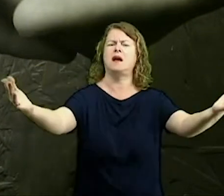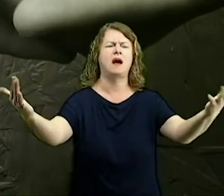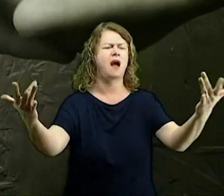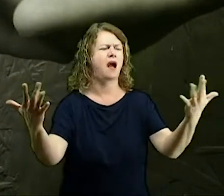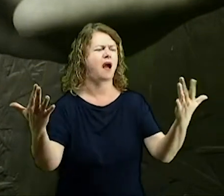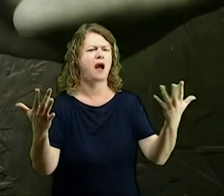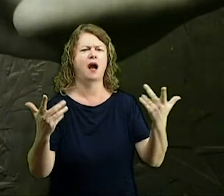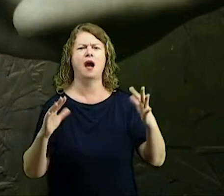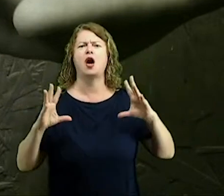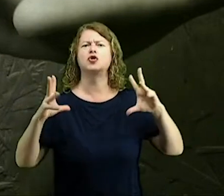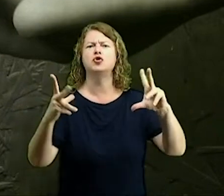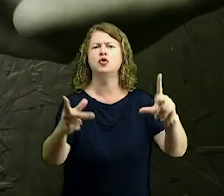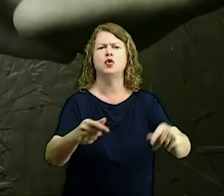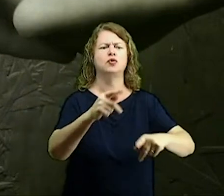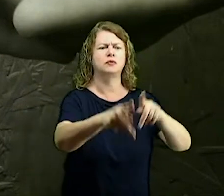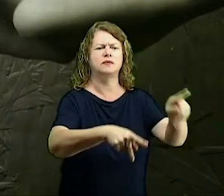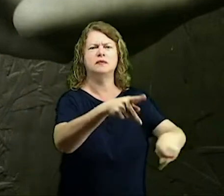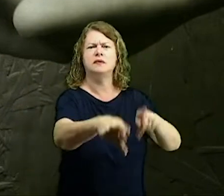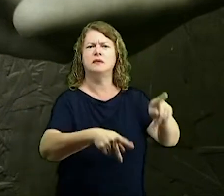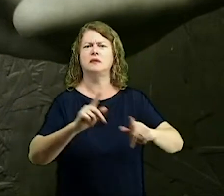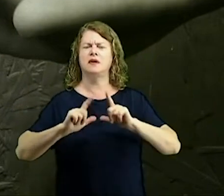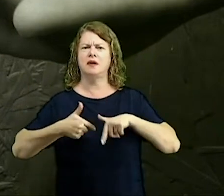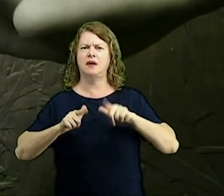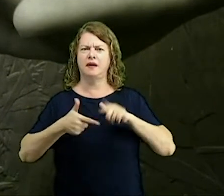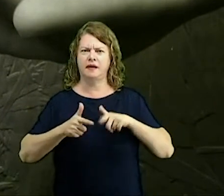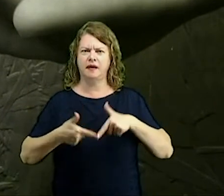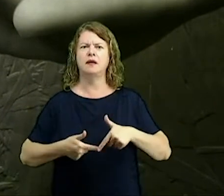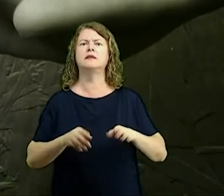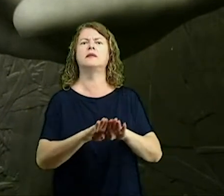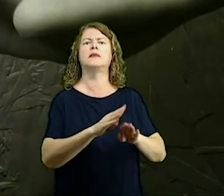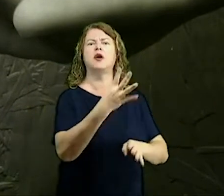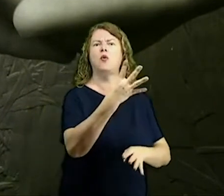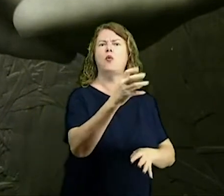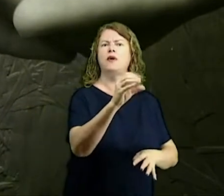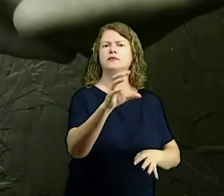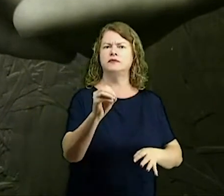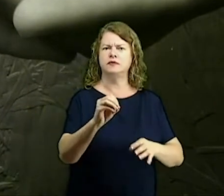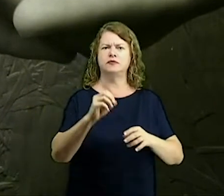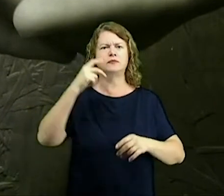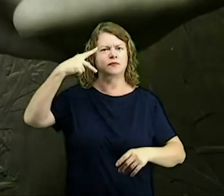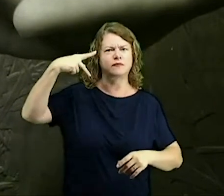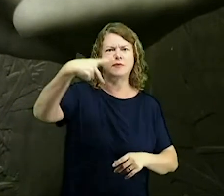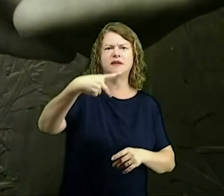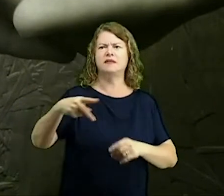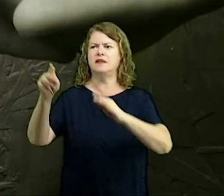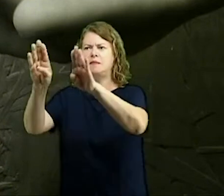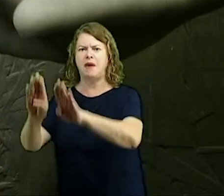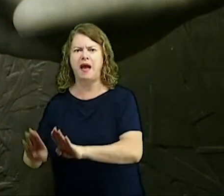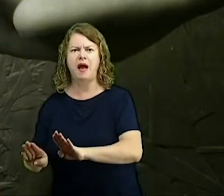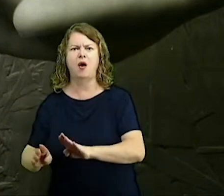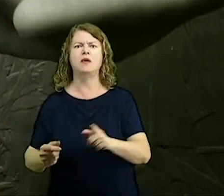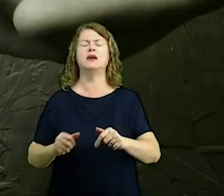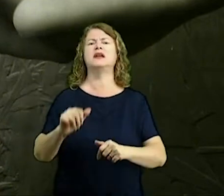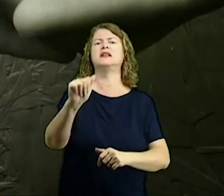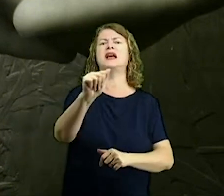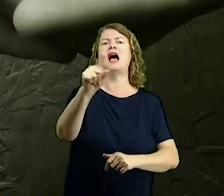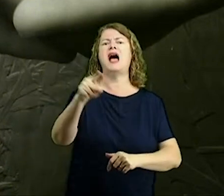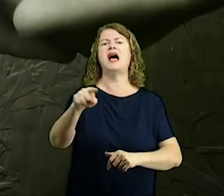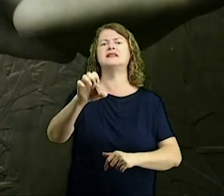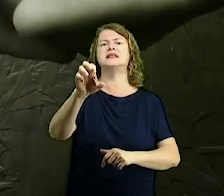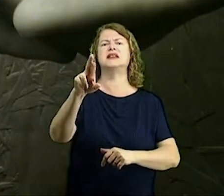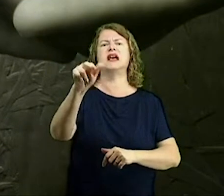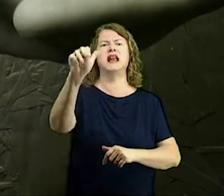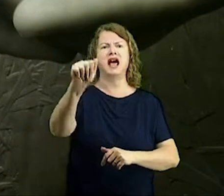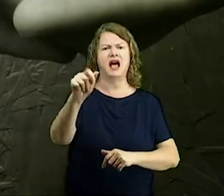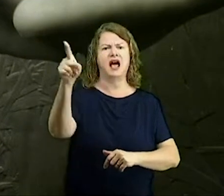450 profetas de Baal e os 400 profetas de Azerá, ou Azera, que comem da mesa